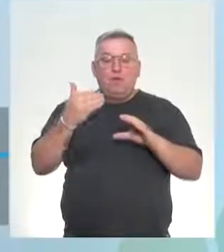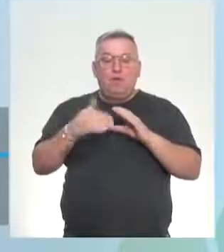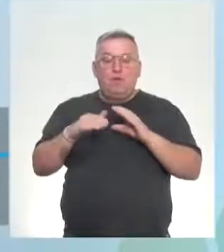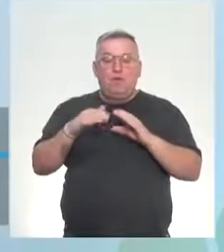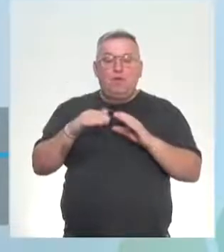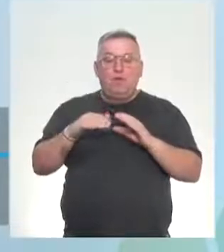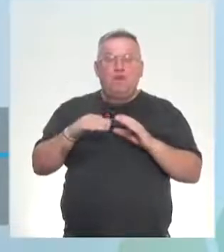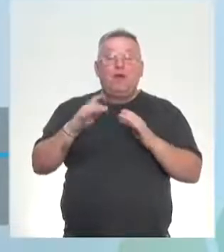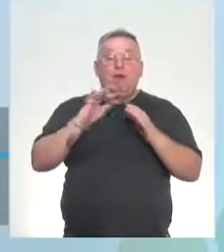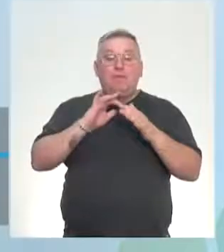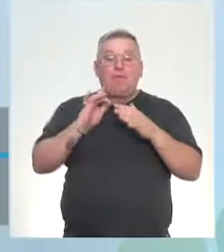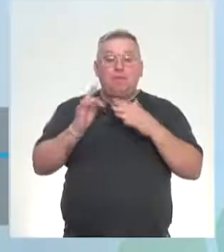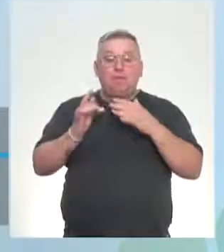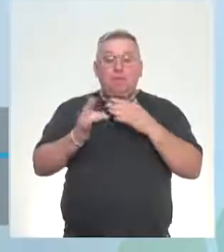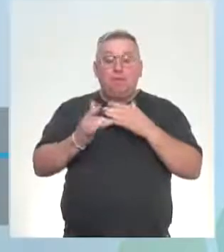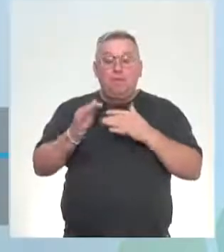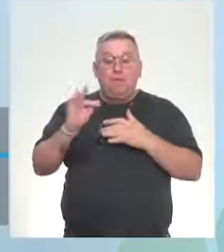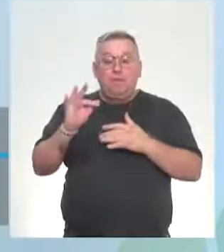redes sociais, tá?